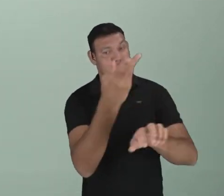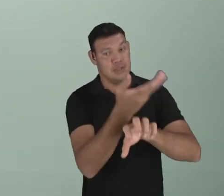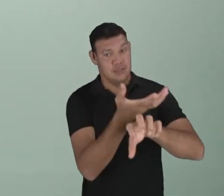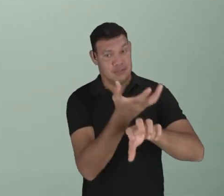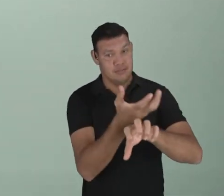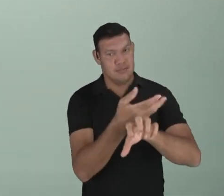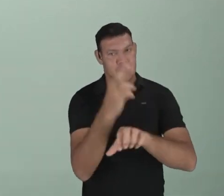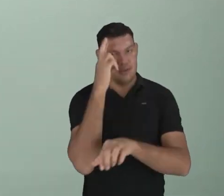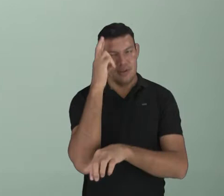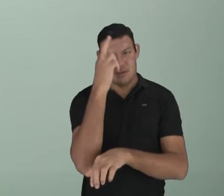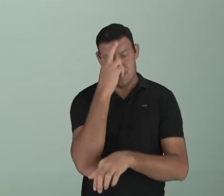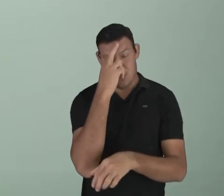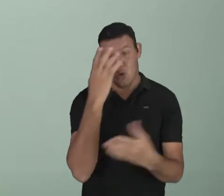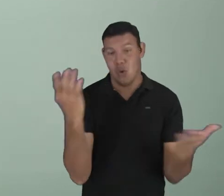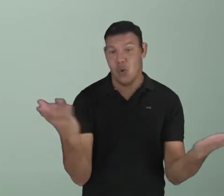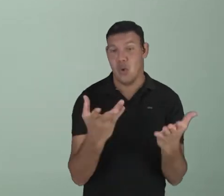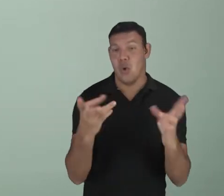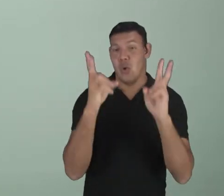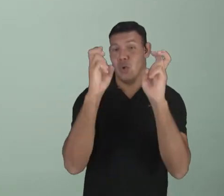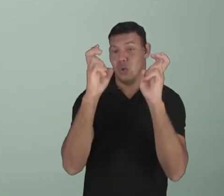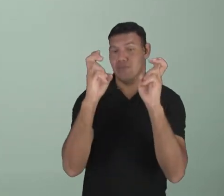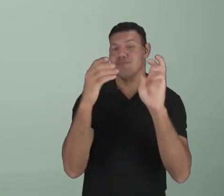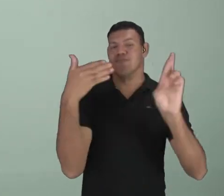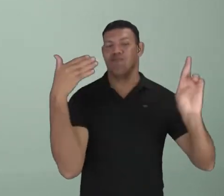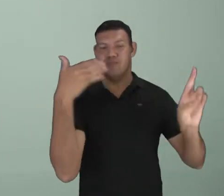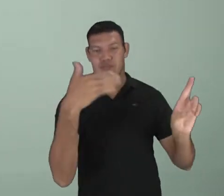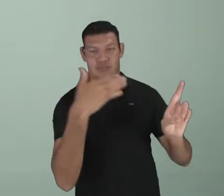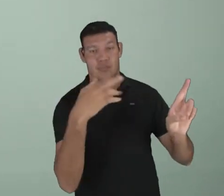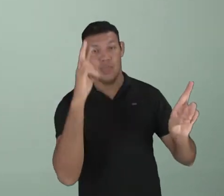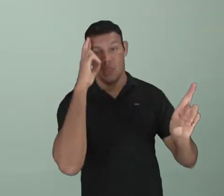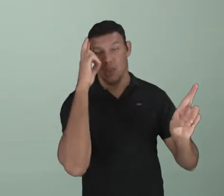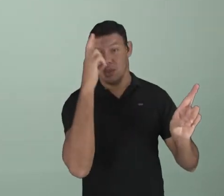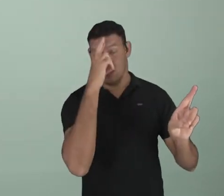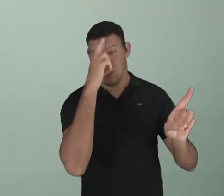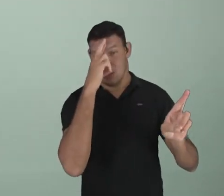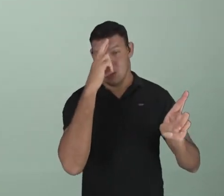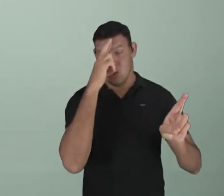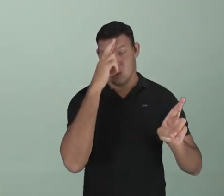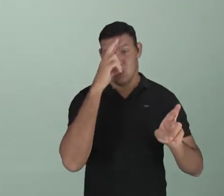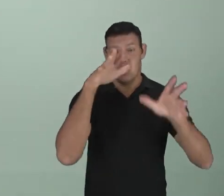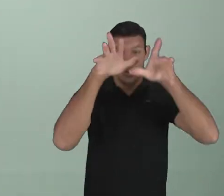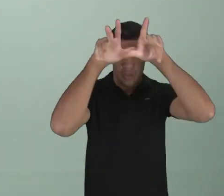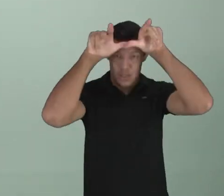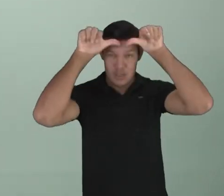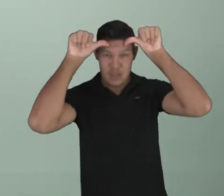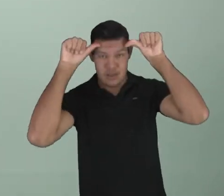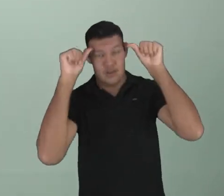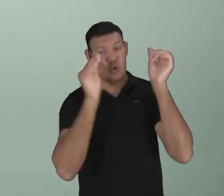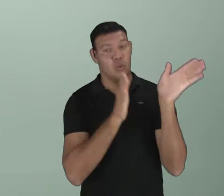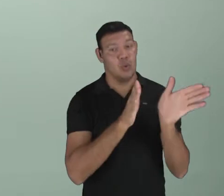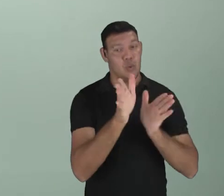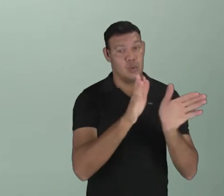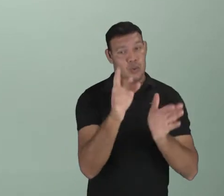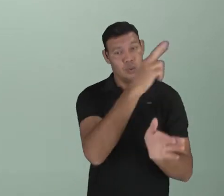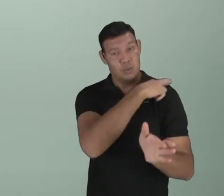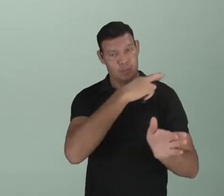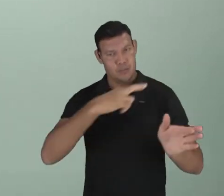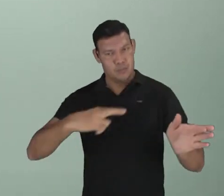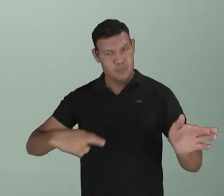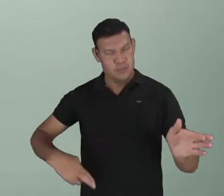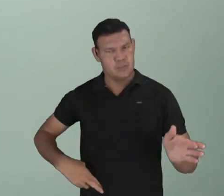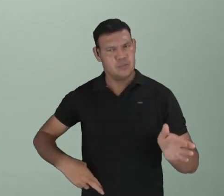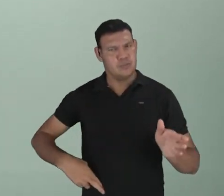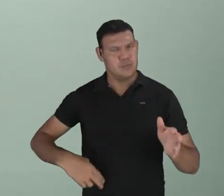é referente à história do Acre, né? Nós temos aí os ciclos da República, né? República